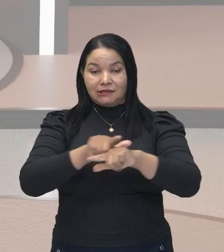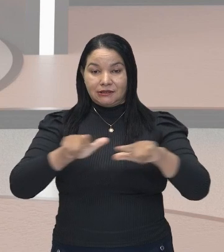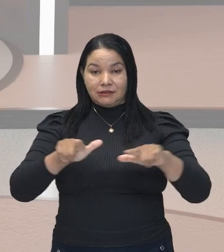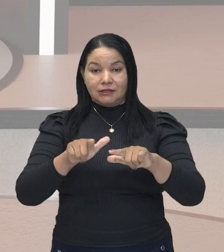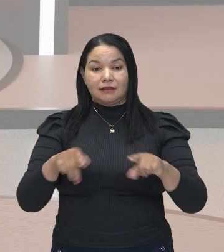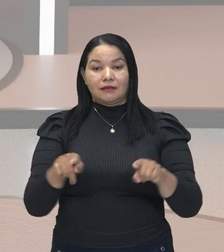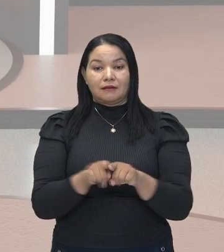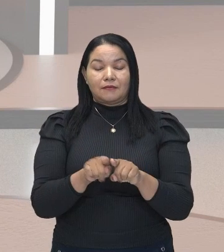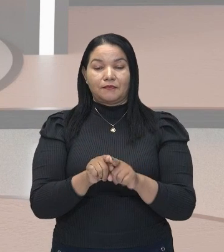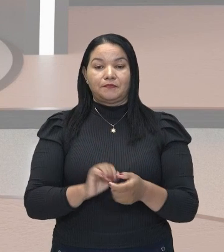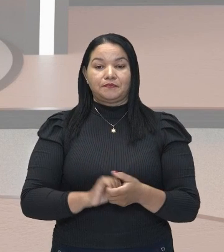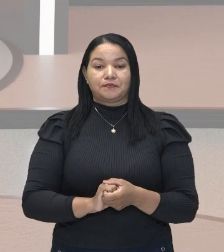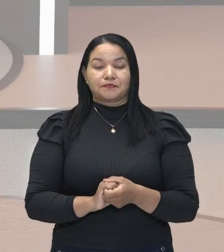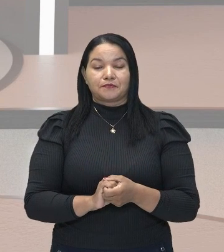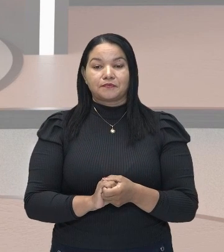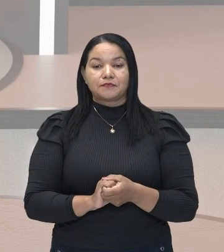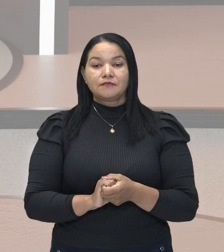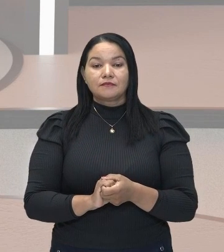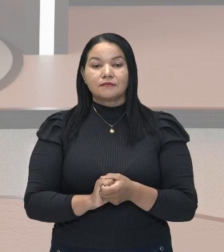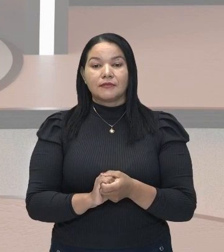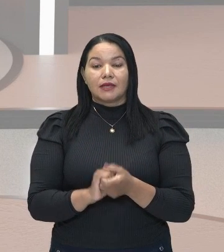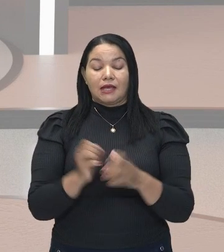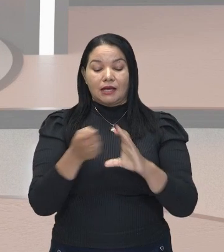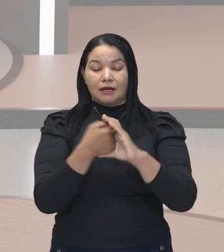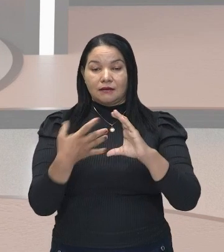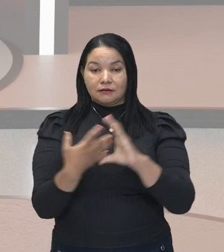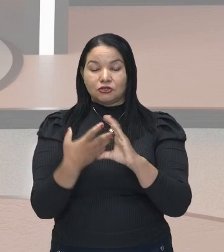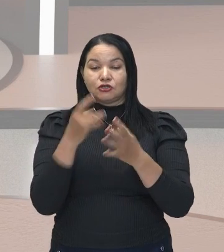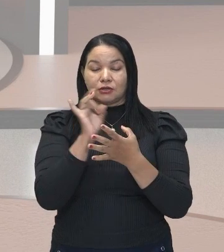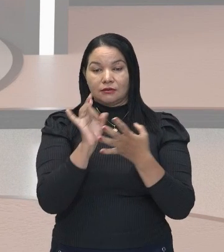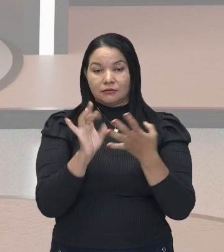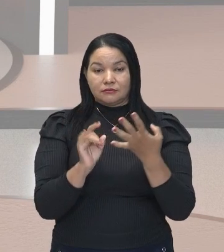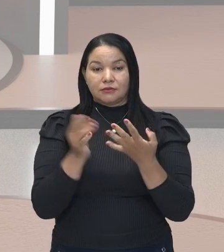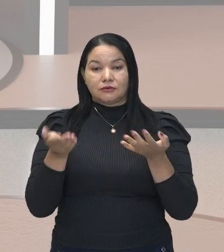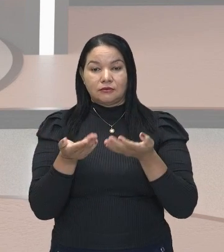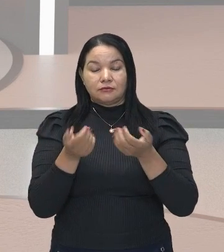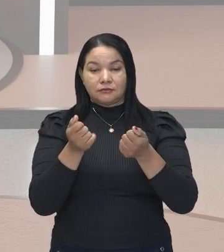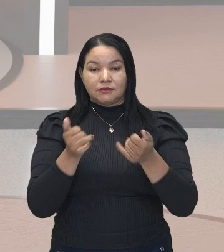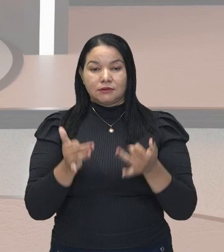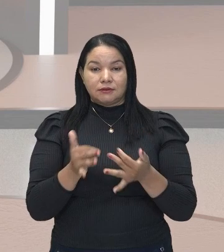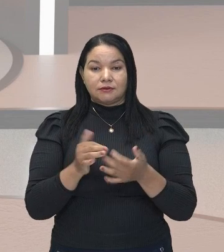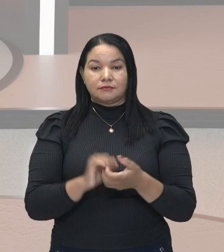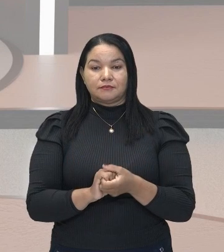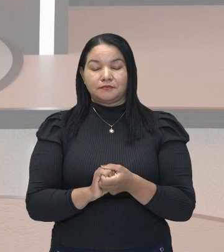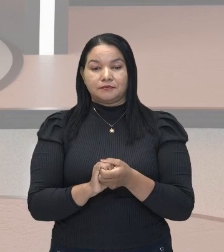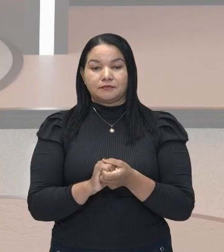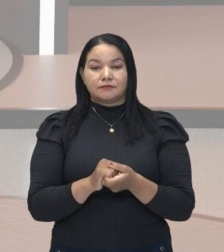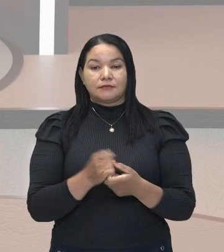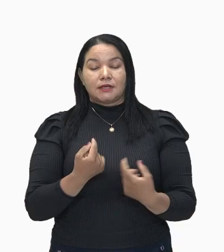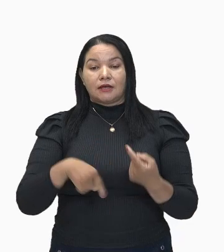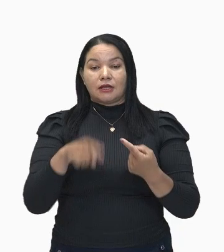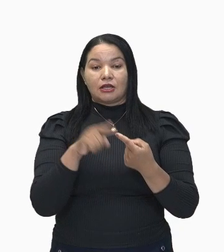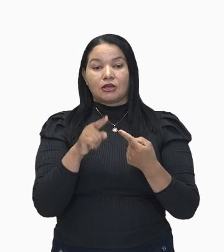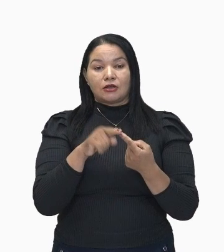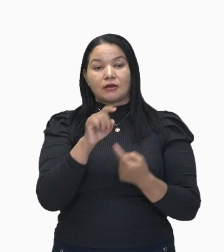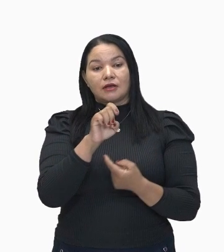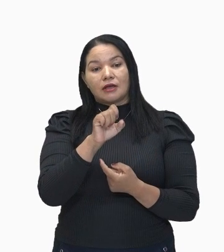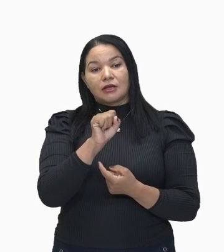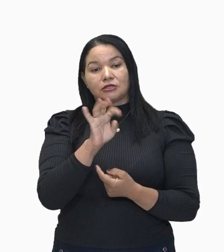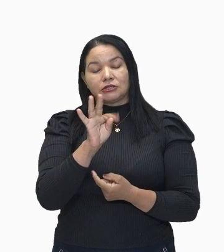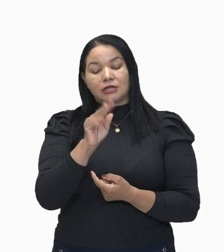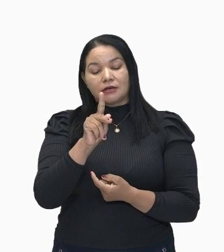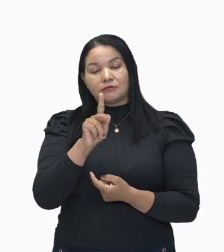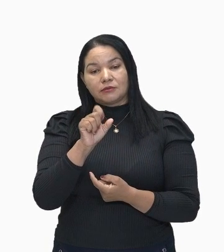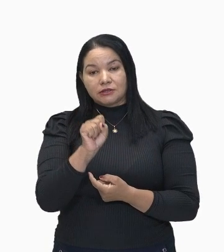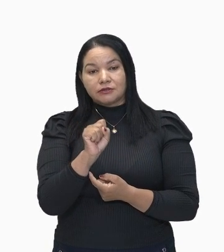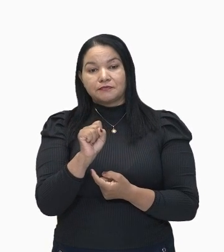vamos estudar características de cada uma, e uma delas vai ser o que? As estepes e pradarias. Então, olha só, os estepes